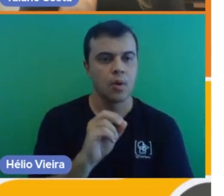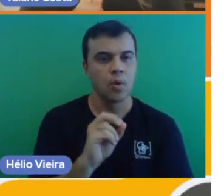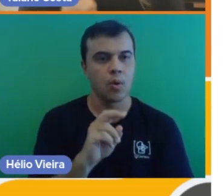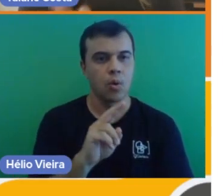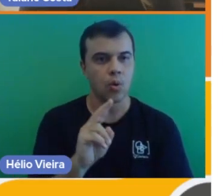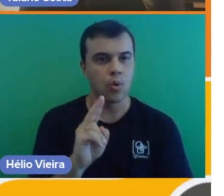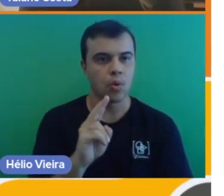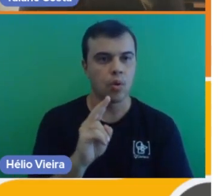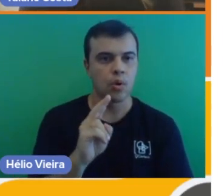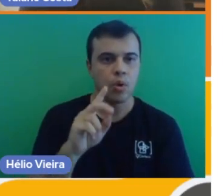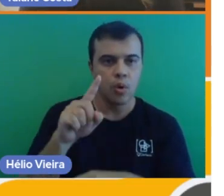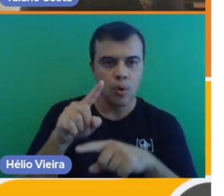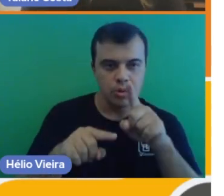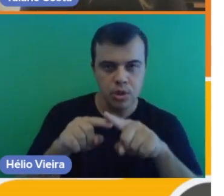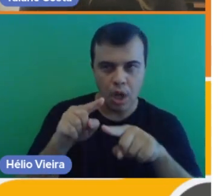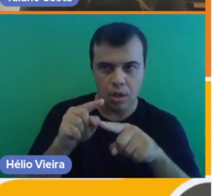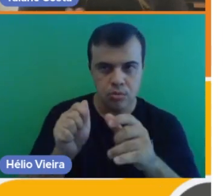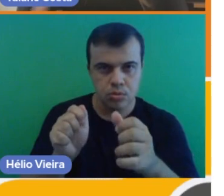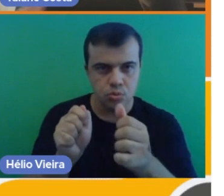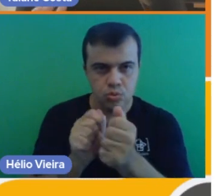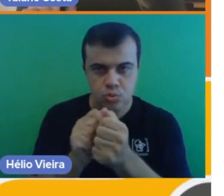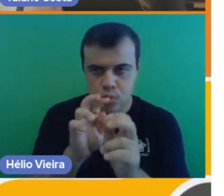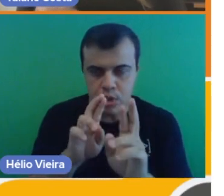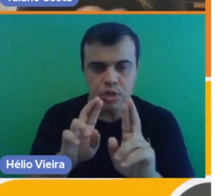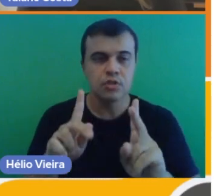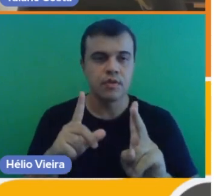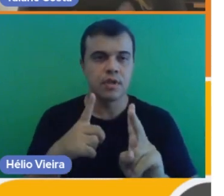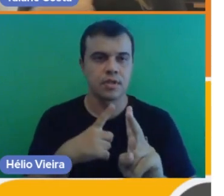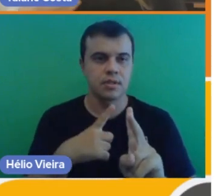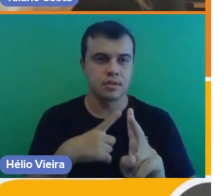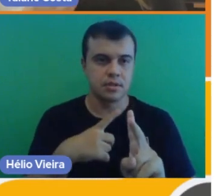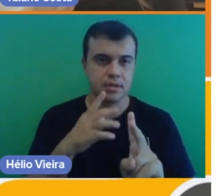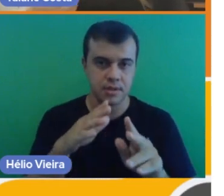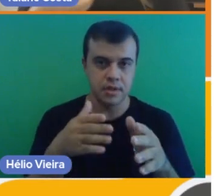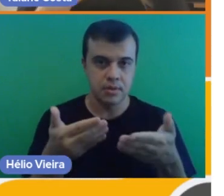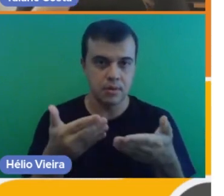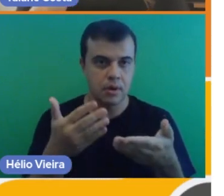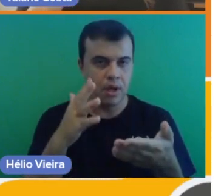o objeto vai estar de uma forma diferente. Então,